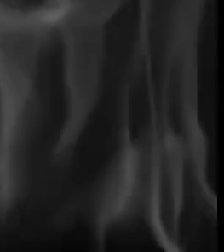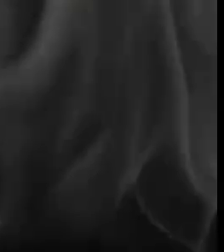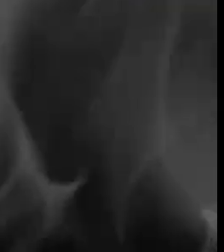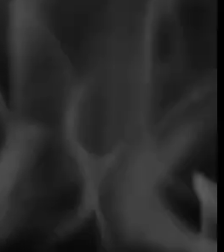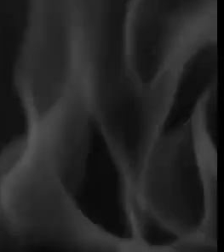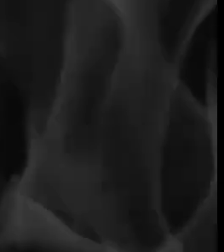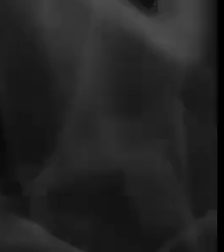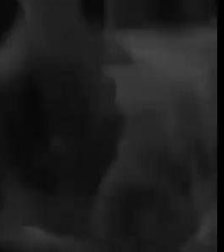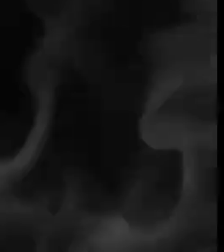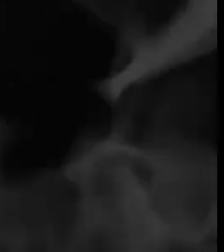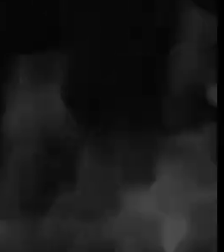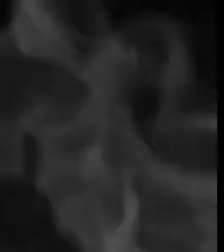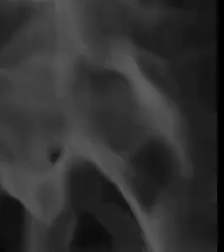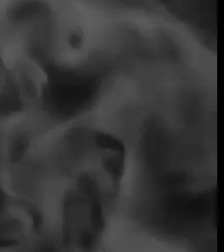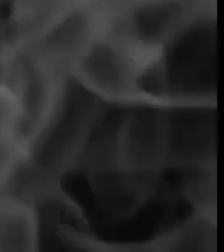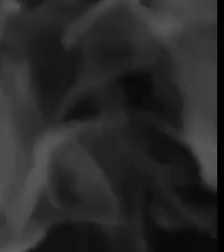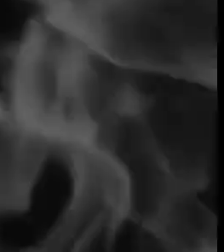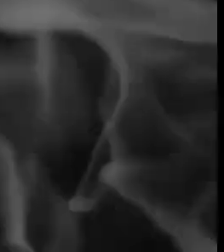Consideração do poema.